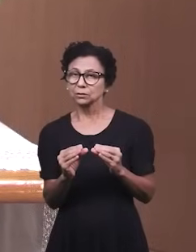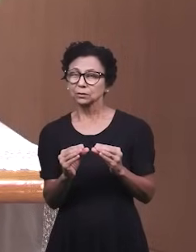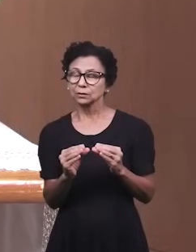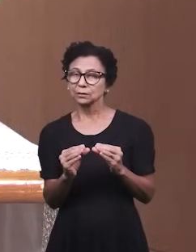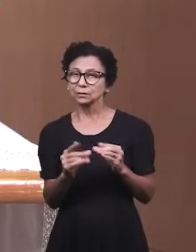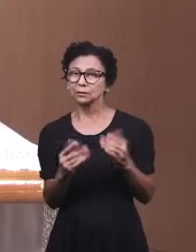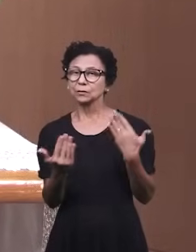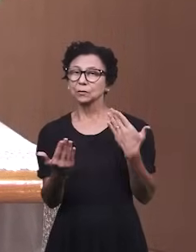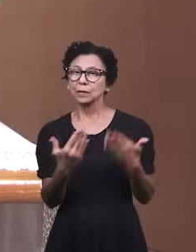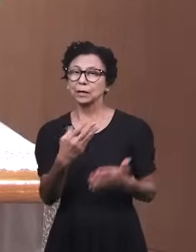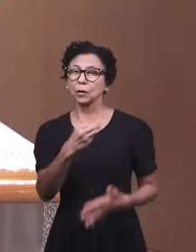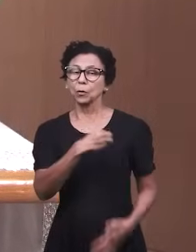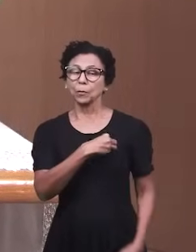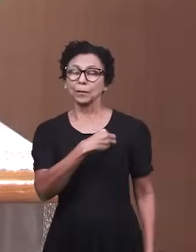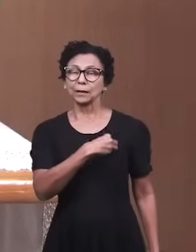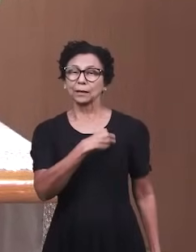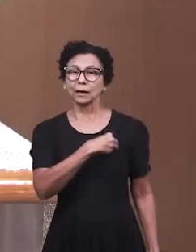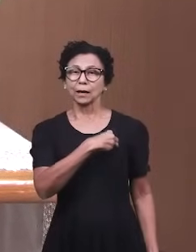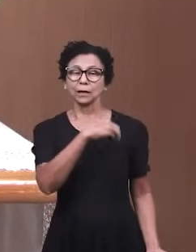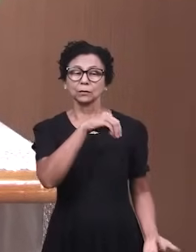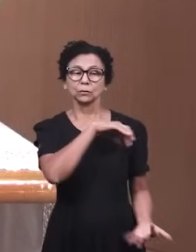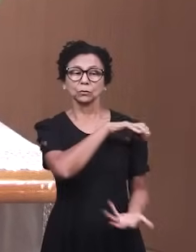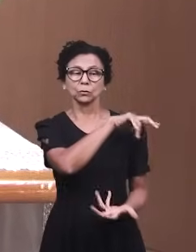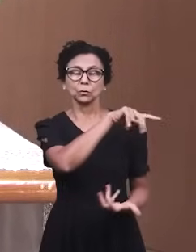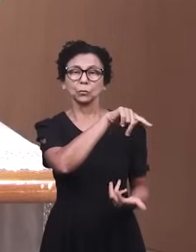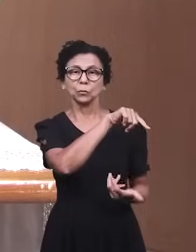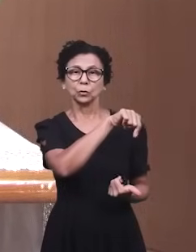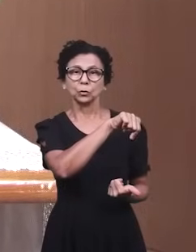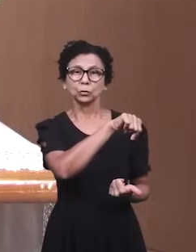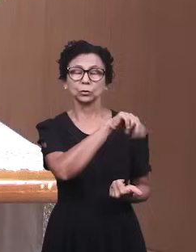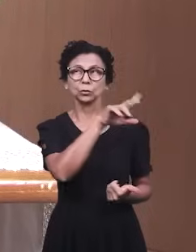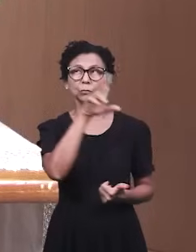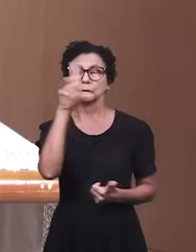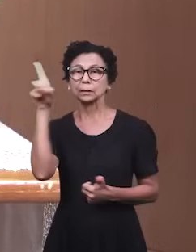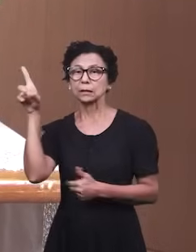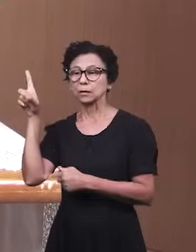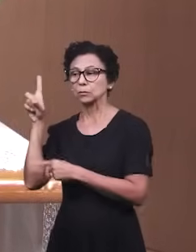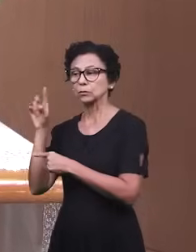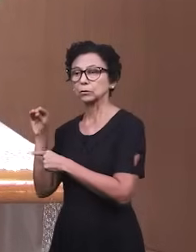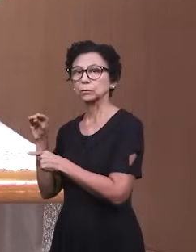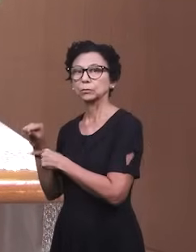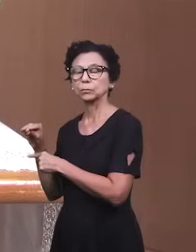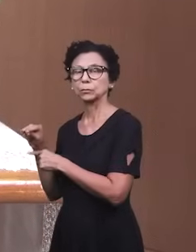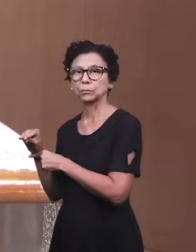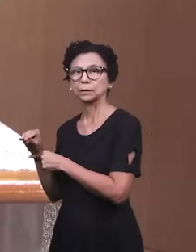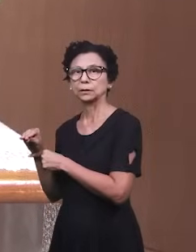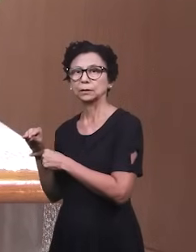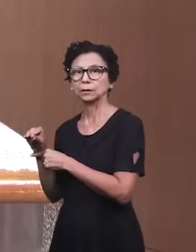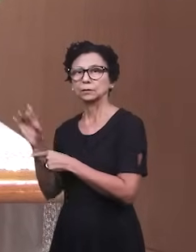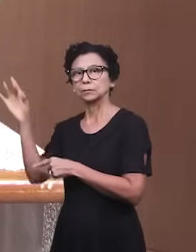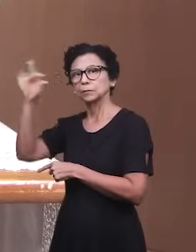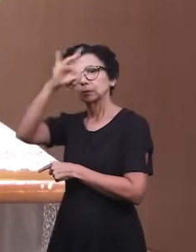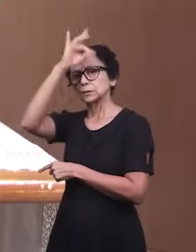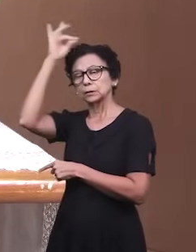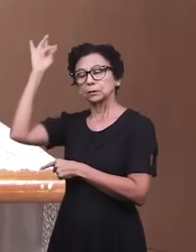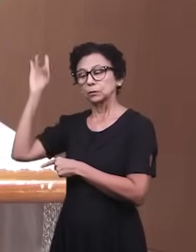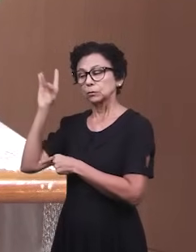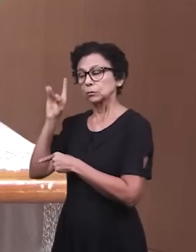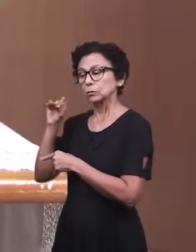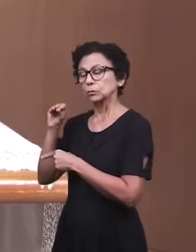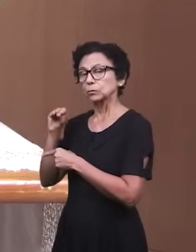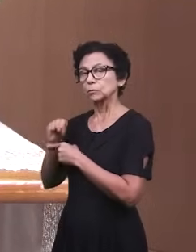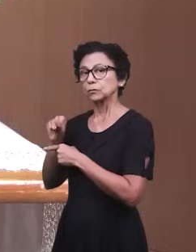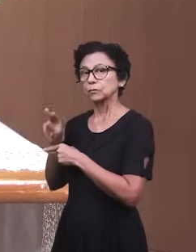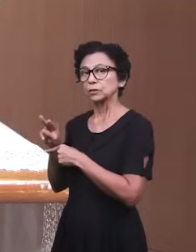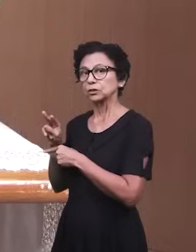faz a Igreja ser guardada pelo Pai é estar com o Espírito Santo, para que